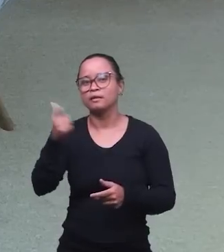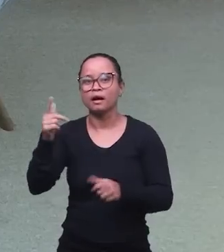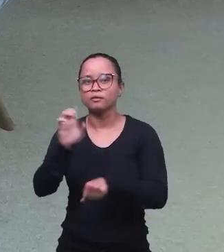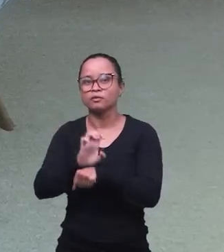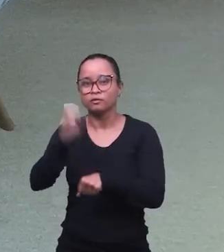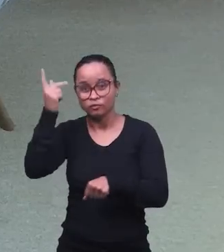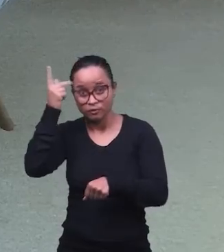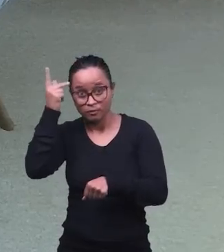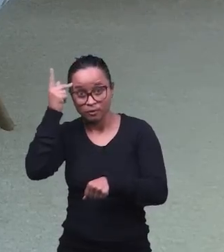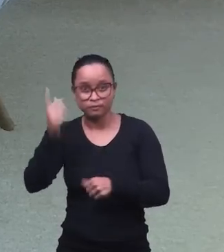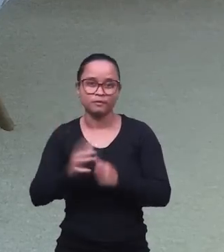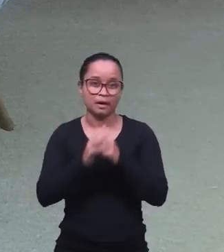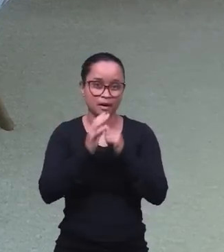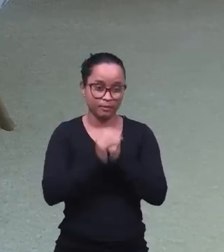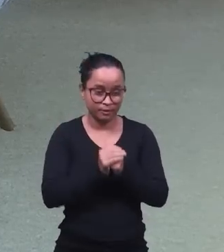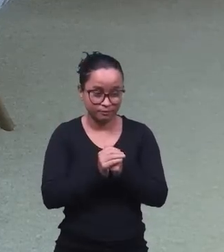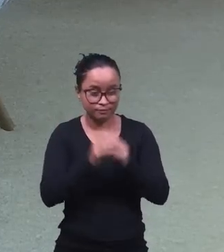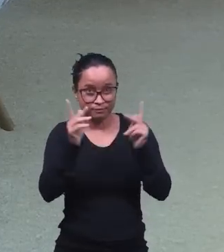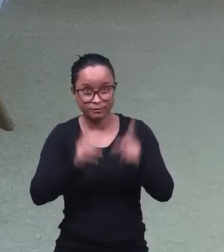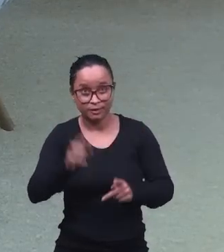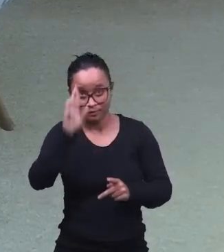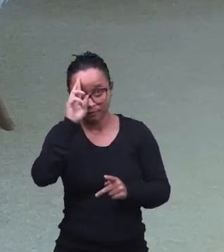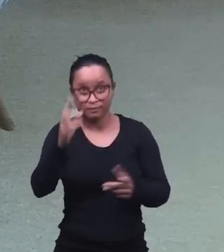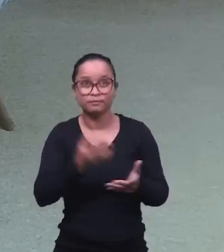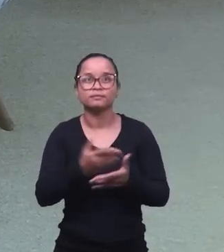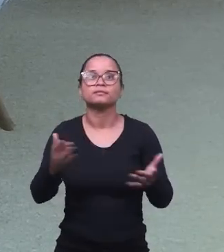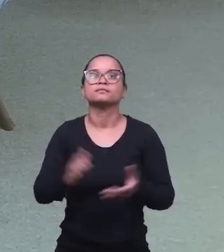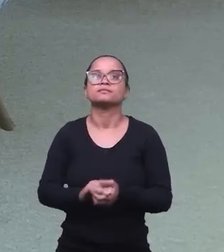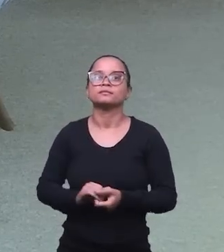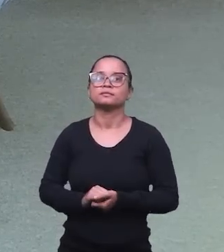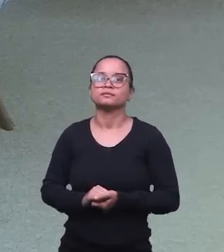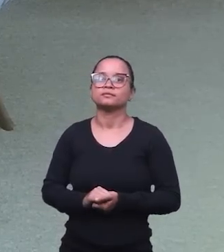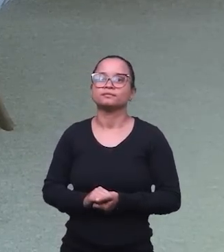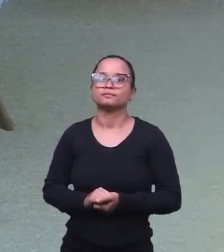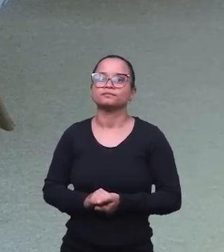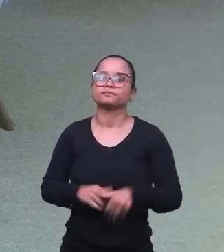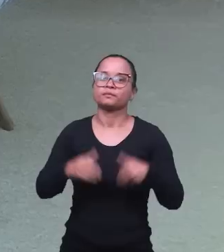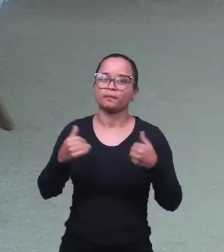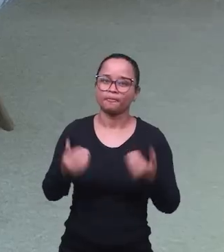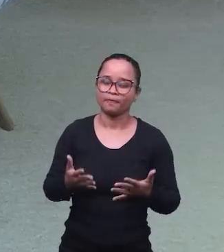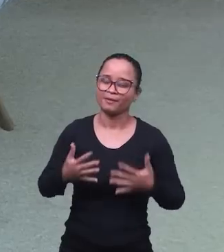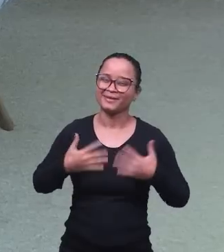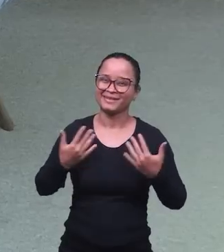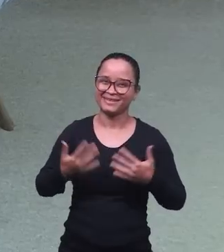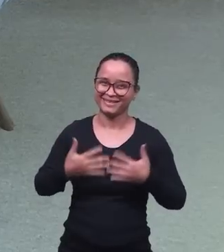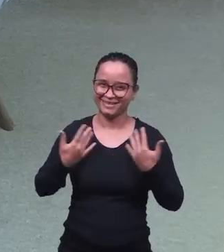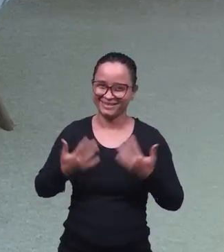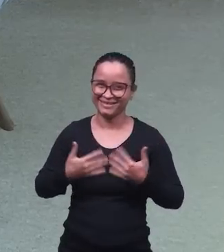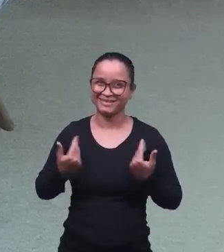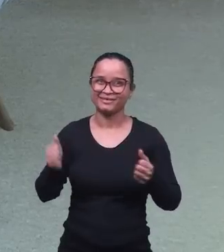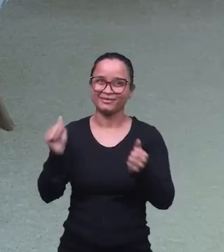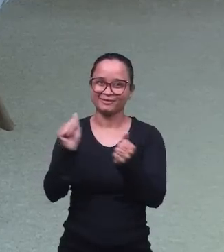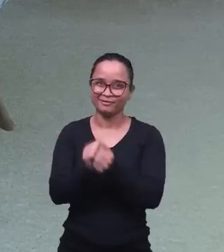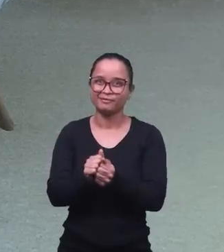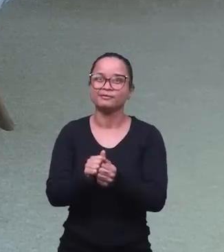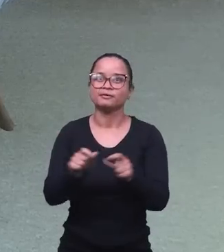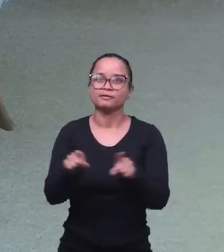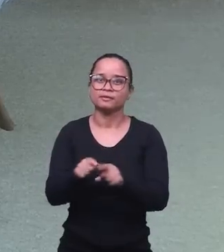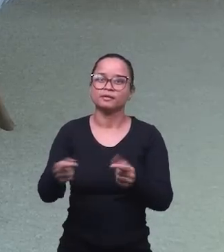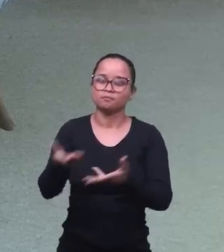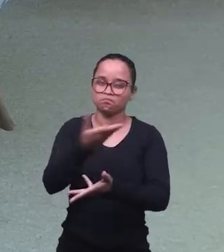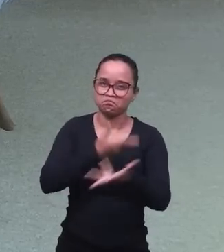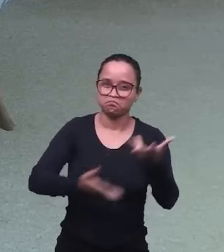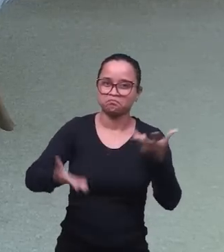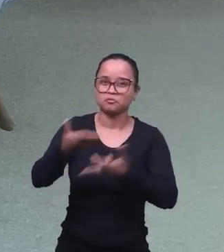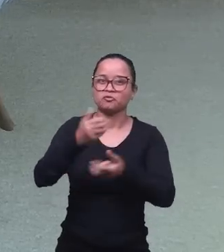isso, meu companheiro? Amém, pastor. A paz do Senhor, muito bem-vindo. A paz do Senhor, pastor Valber. Nós nos alegramos por estarmos aqui e podemos participar